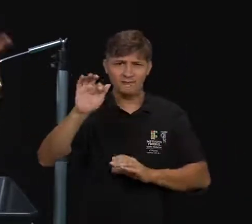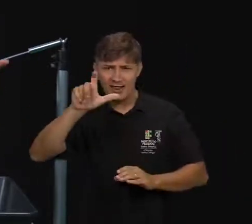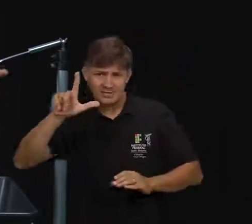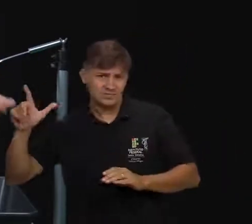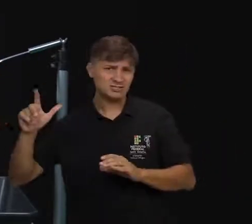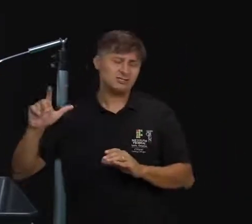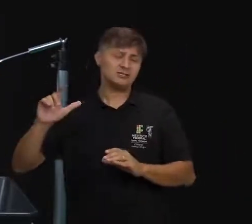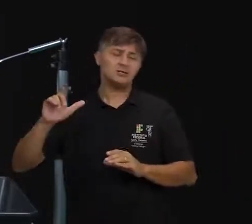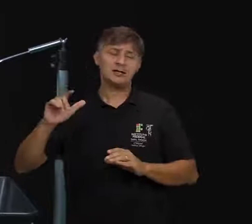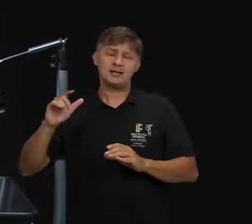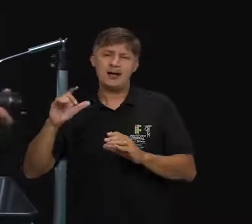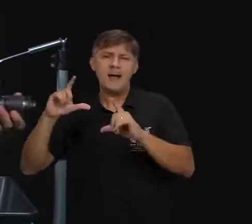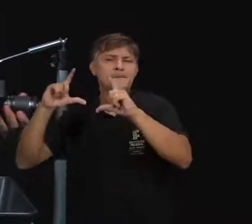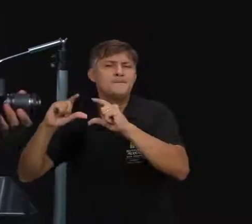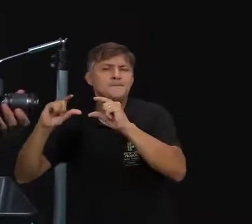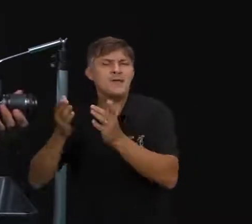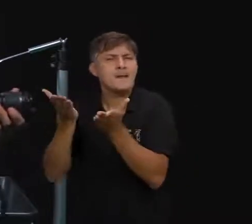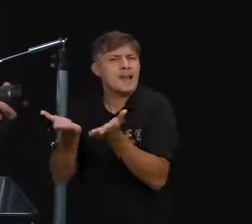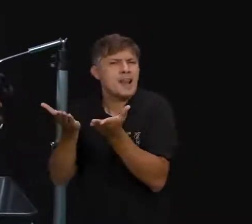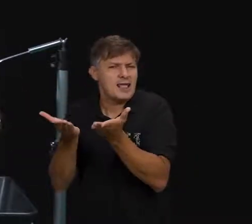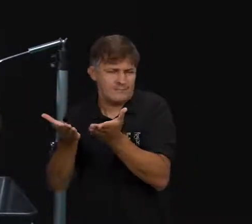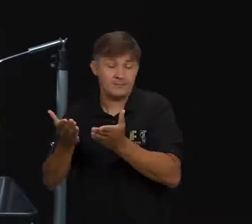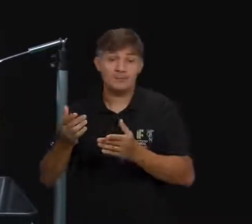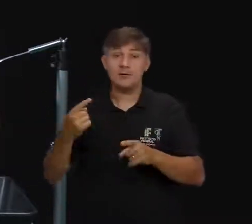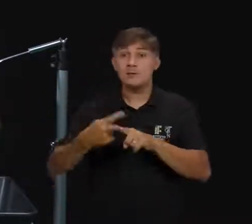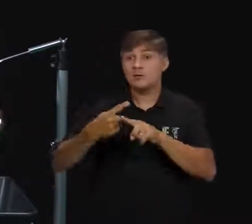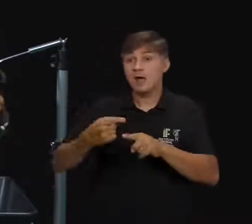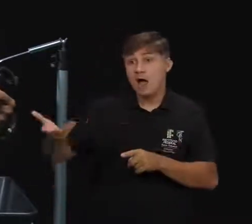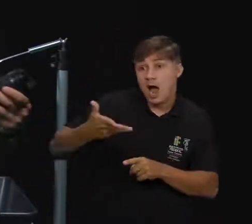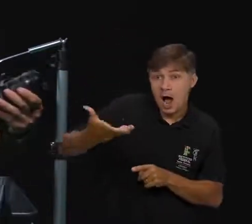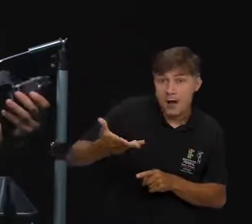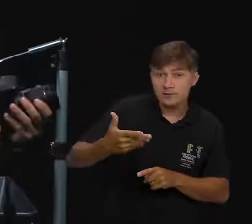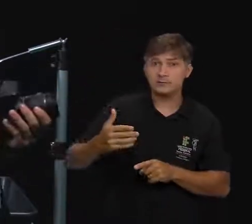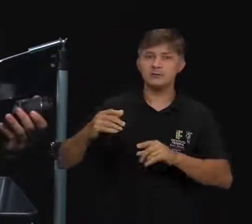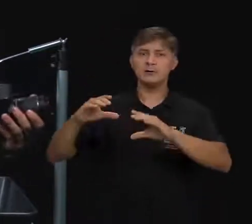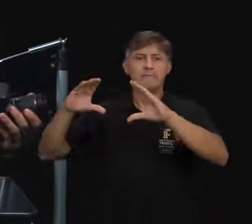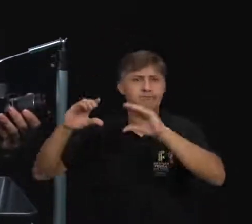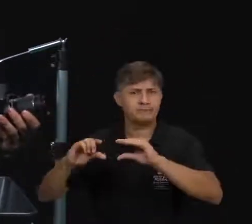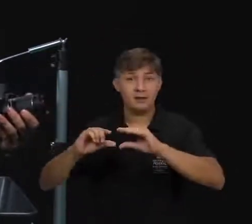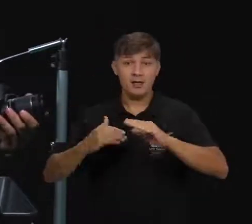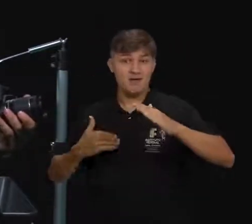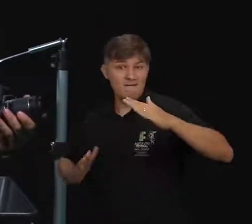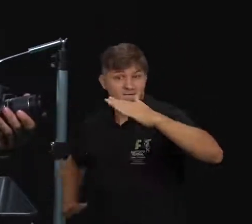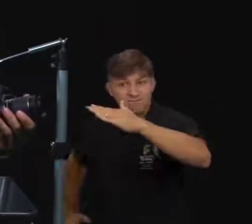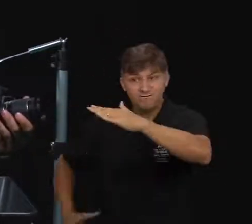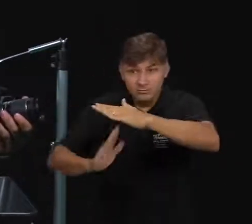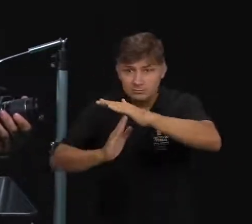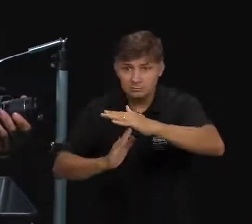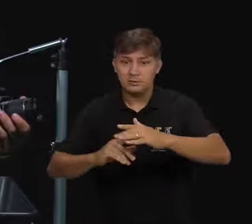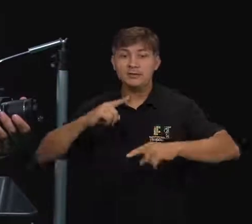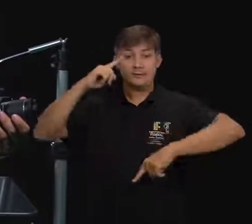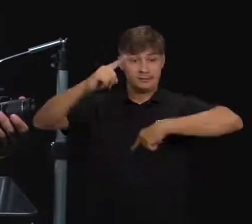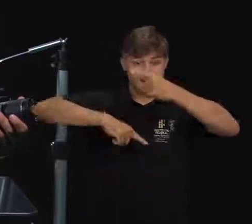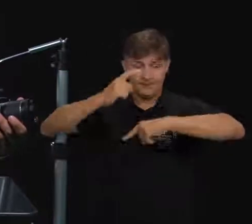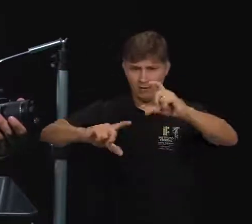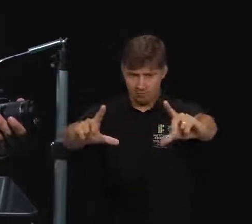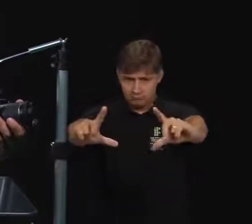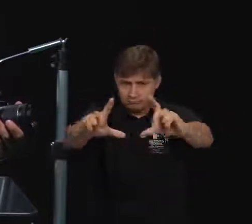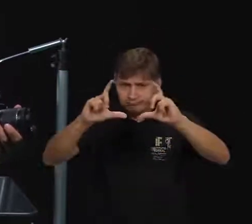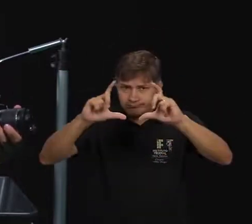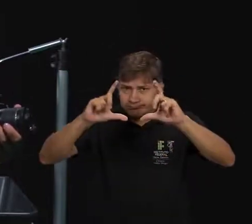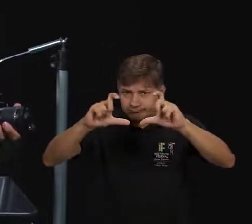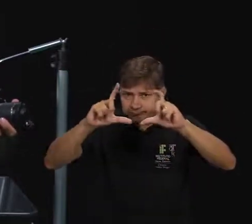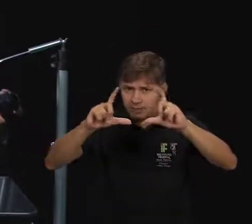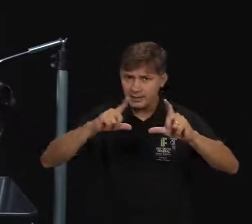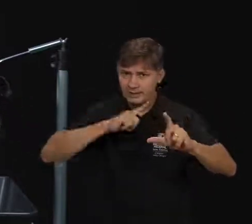mínima. Por quê? Quanto menos carga, mais rápido a luz se dissipa no ambiente. Se eu coloco a carga total, ainda vai, depois